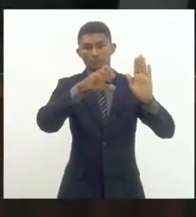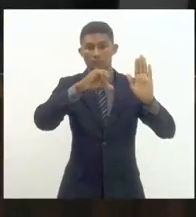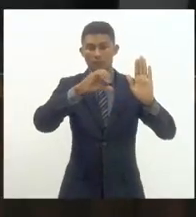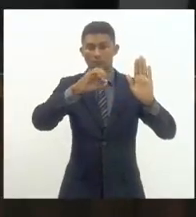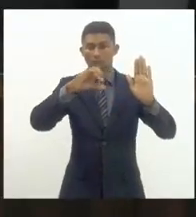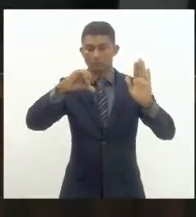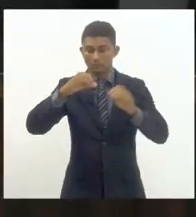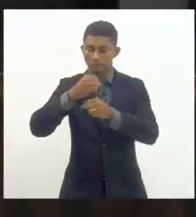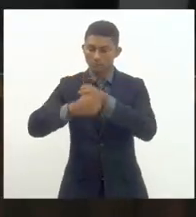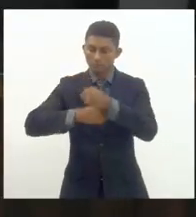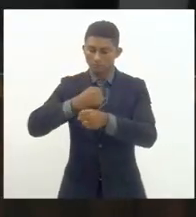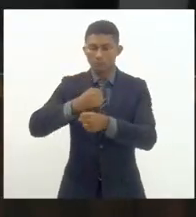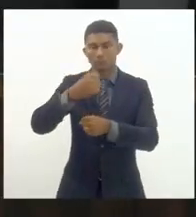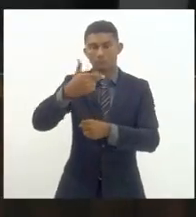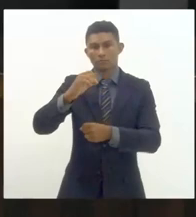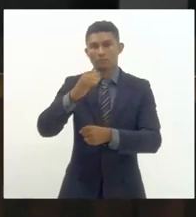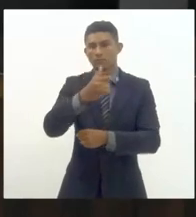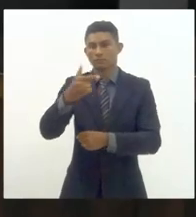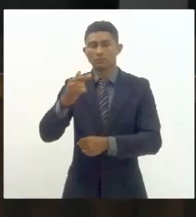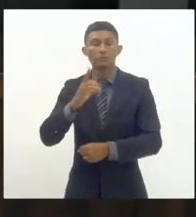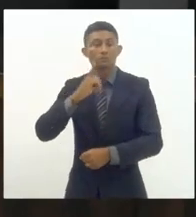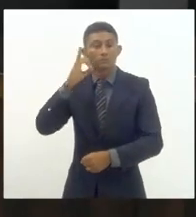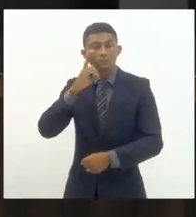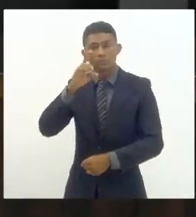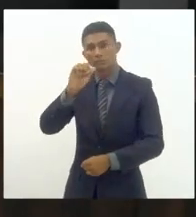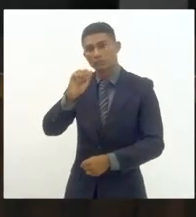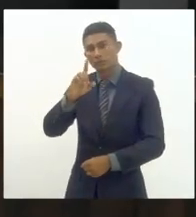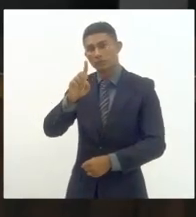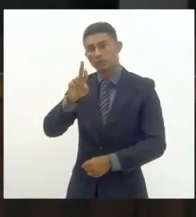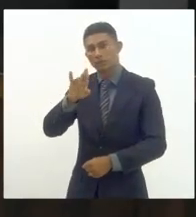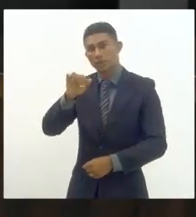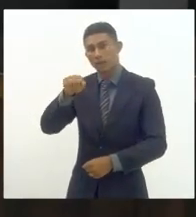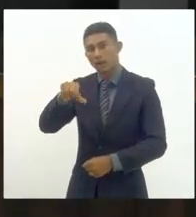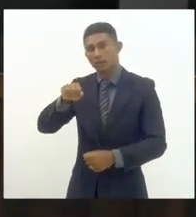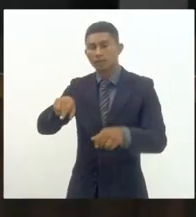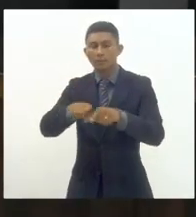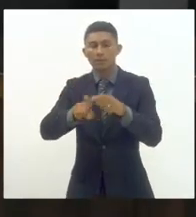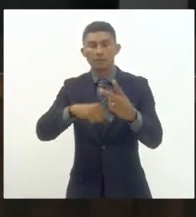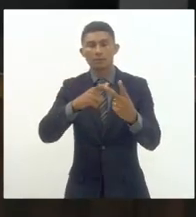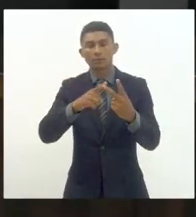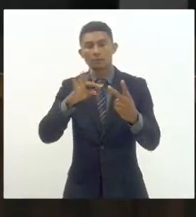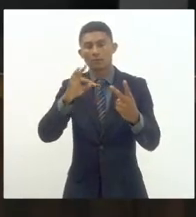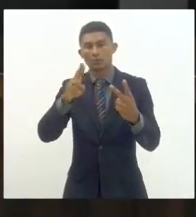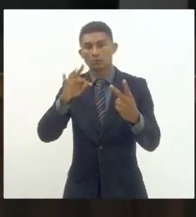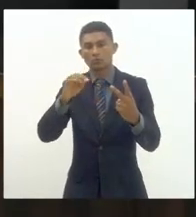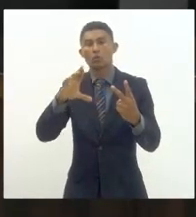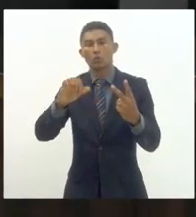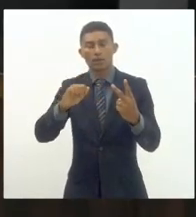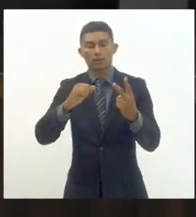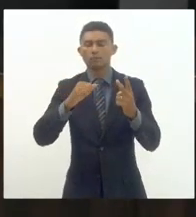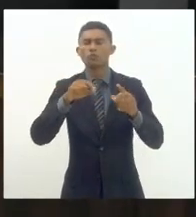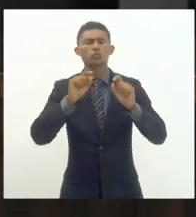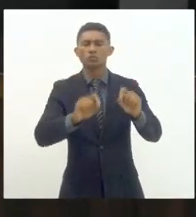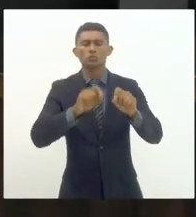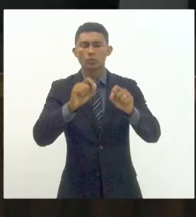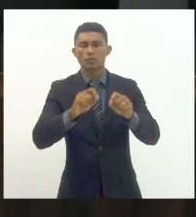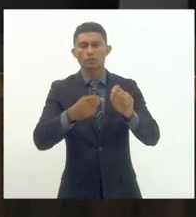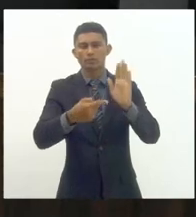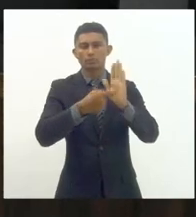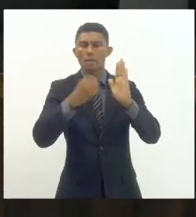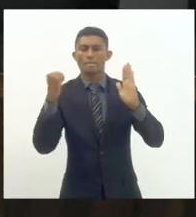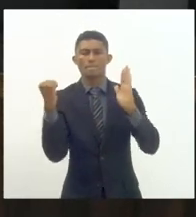de 22, de autoria da deputada Adriana Baltazar e Gustavo Tutuca, que declara patrimônio cultural e material do Estado do Rio de Janeiro os